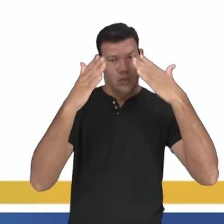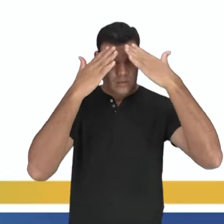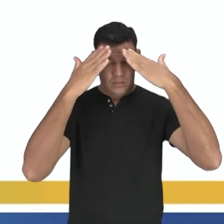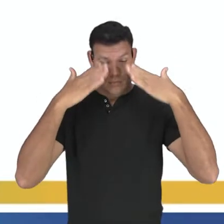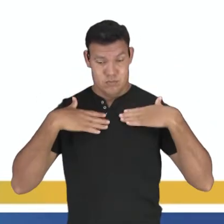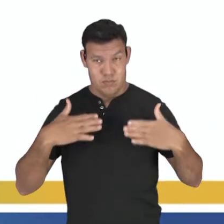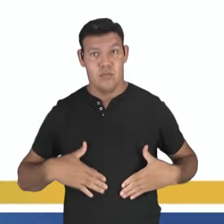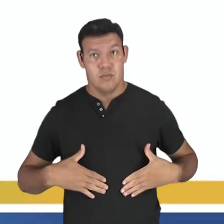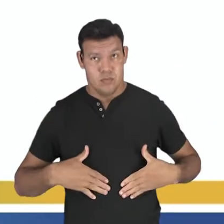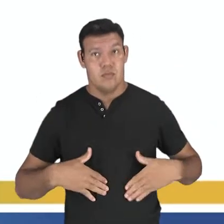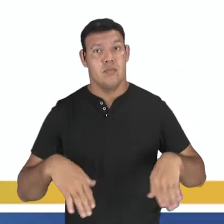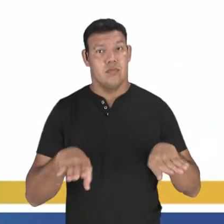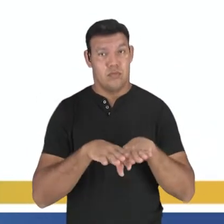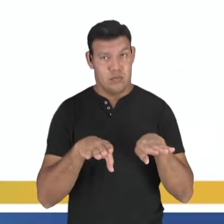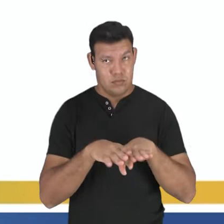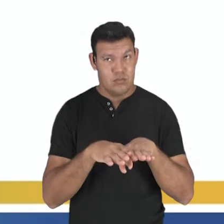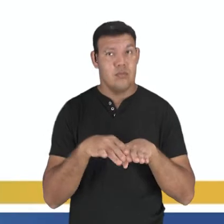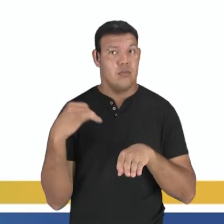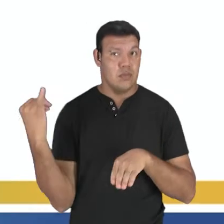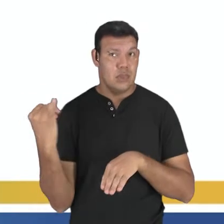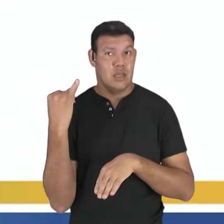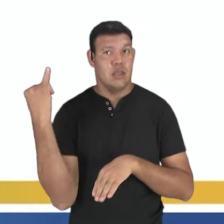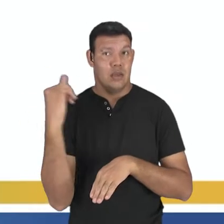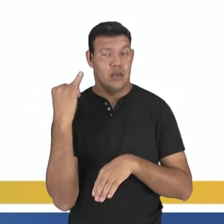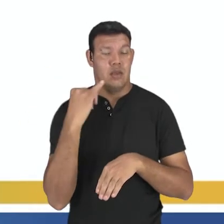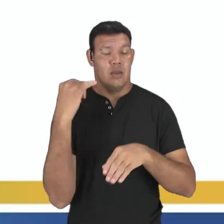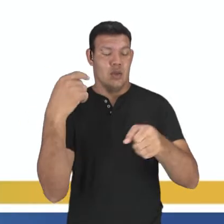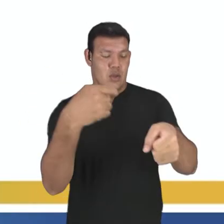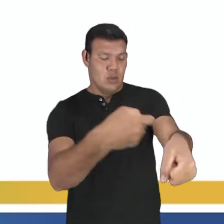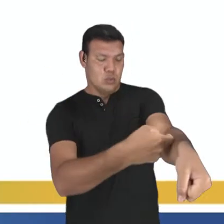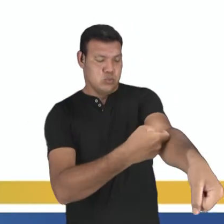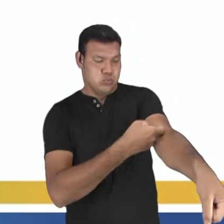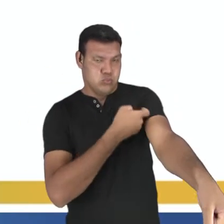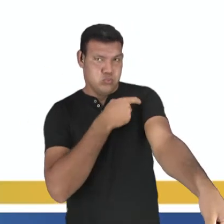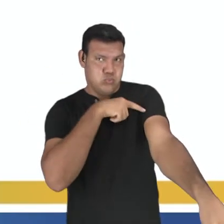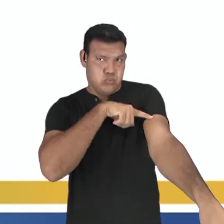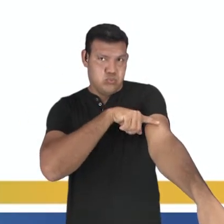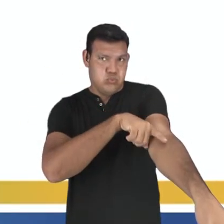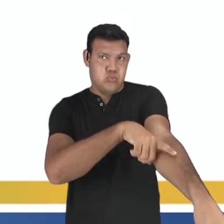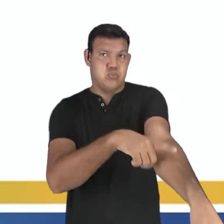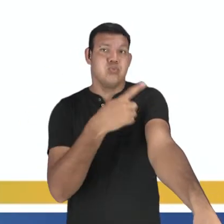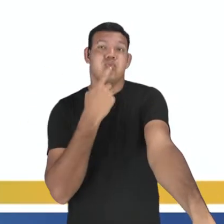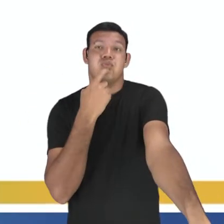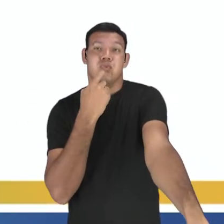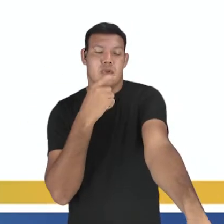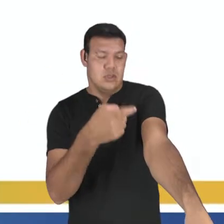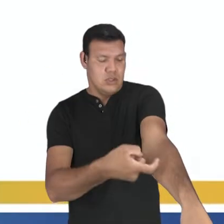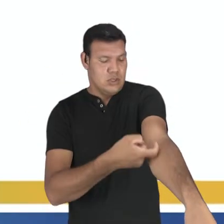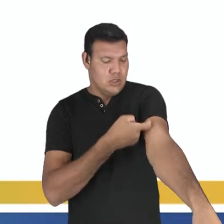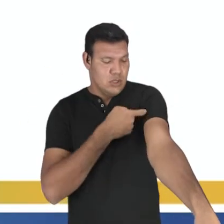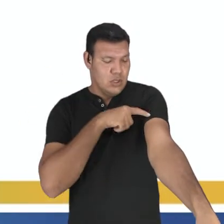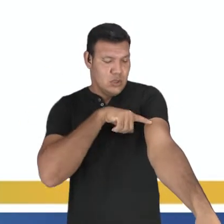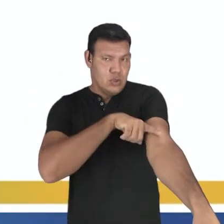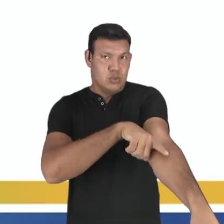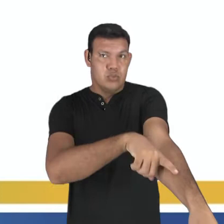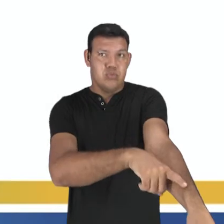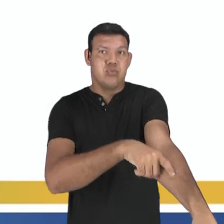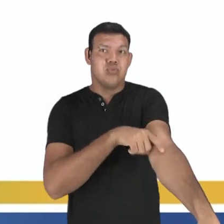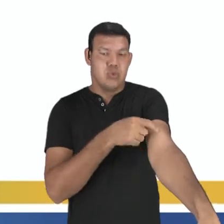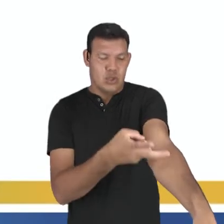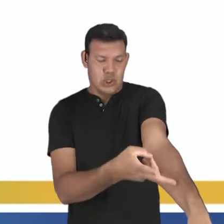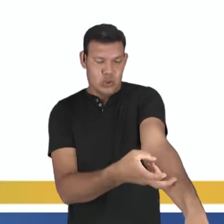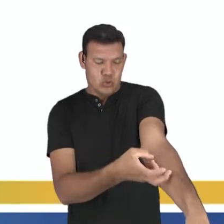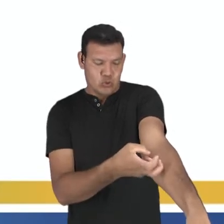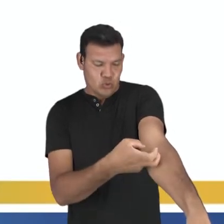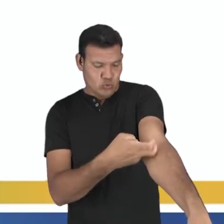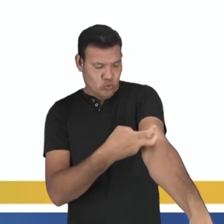corpo, vai ser importante pela movimentação do nosso sangue no nosso organismo. E isso vai ajudar aí a captação de